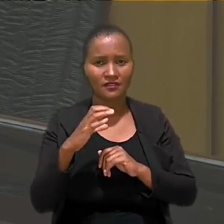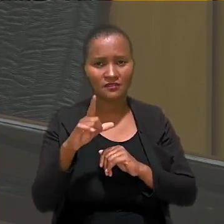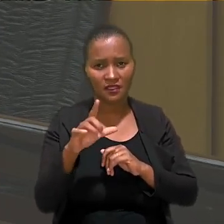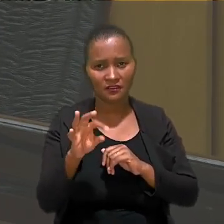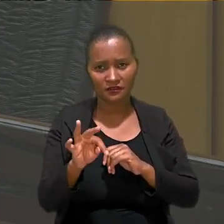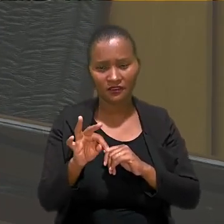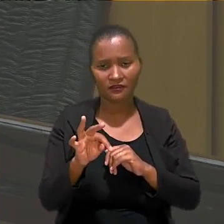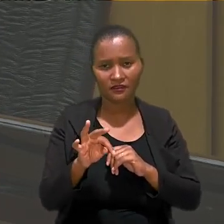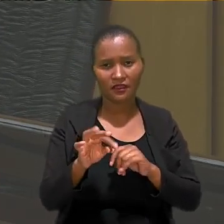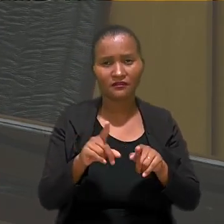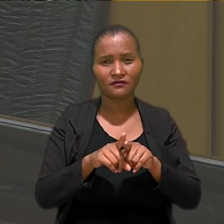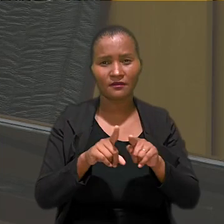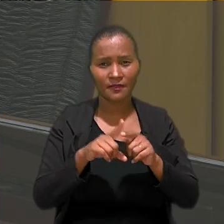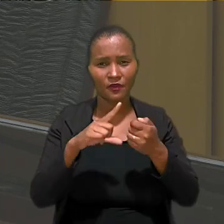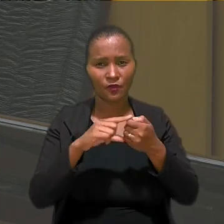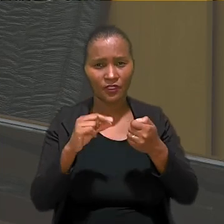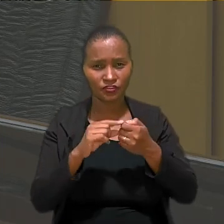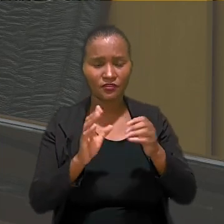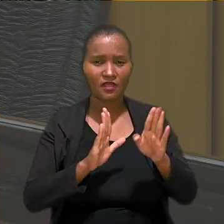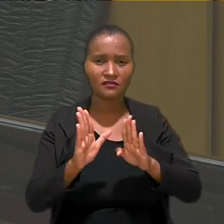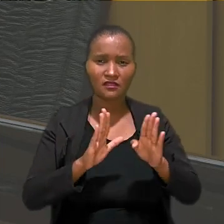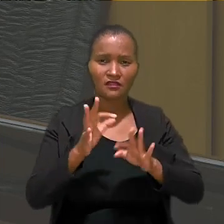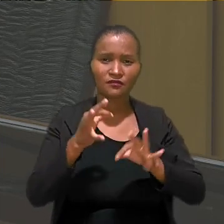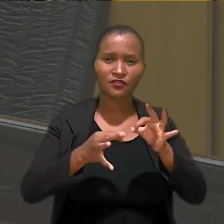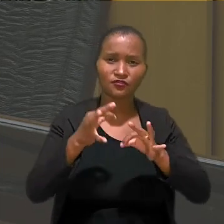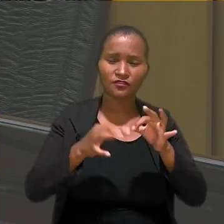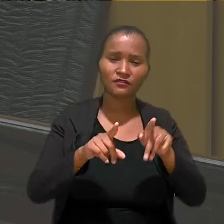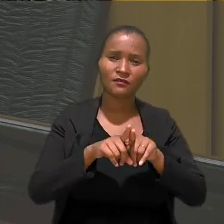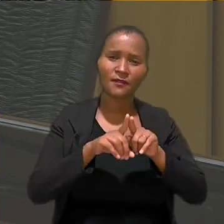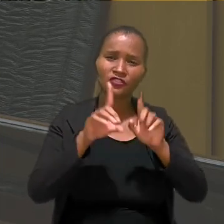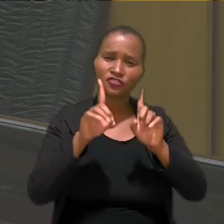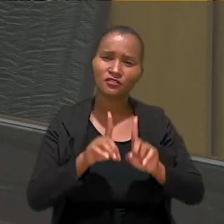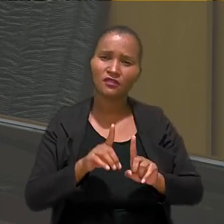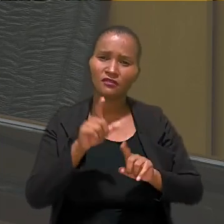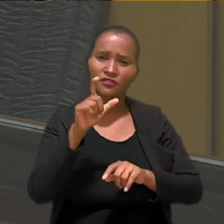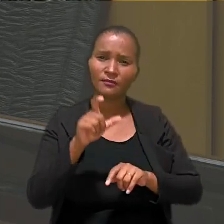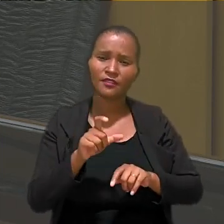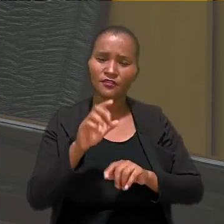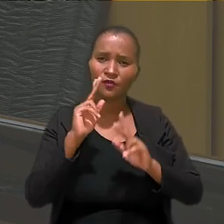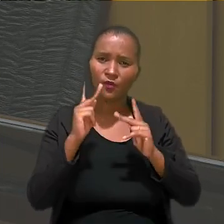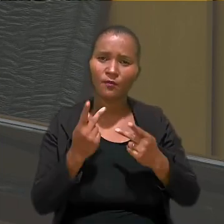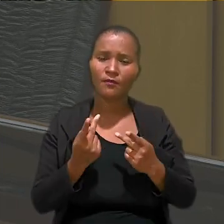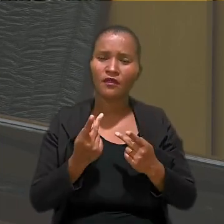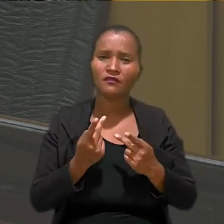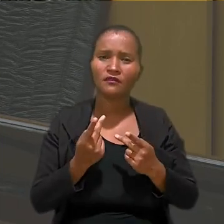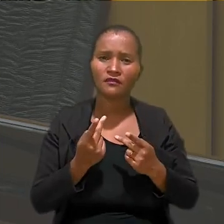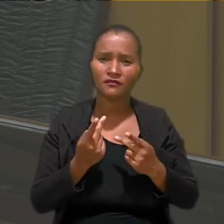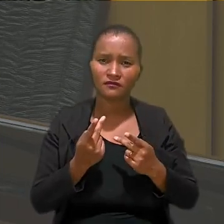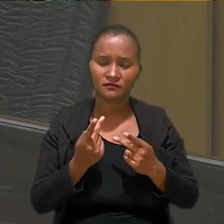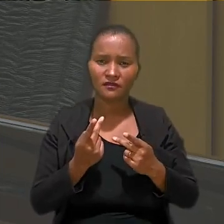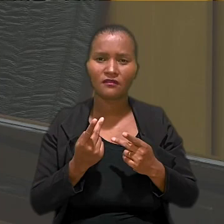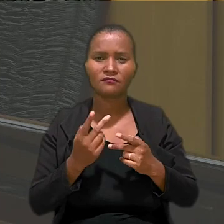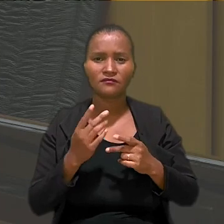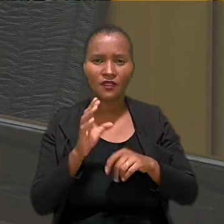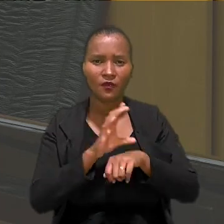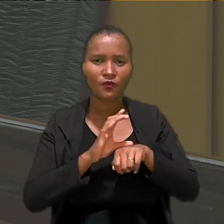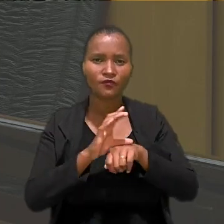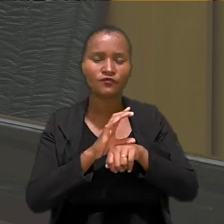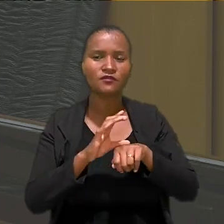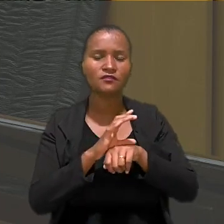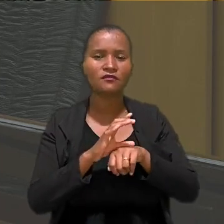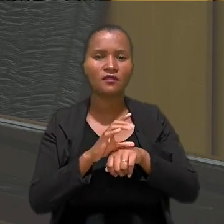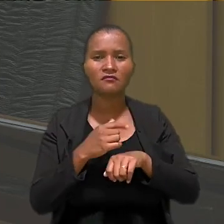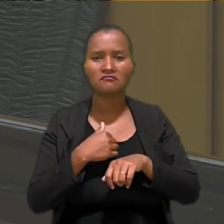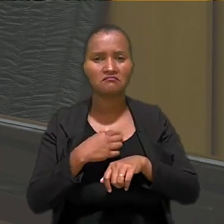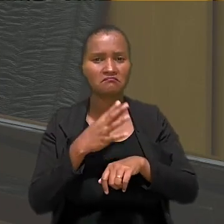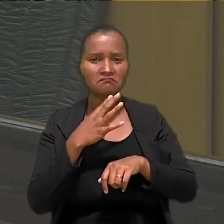da CLT, sem falar nos artigos de acesso à justiça e dignidade da pessoa humana, proteção social do trabalho em cartaz na Constituição. Então, não